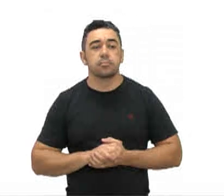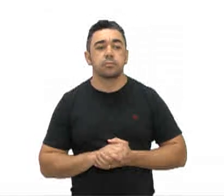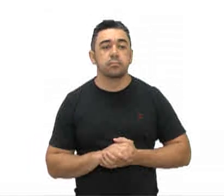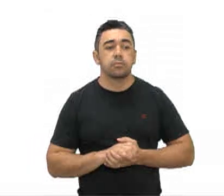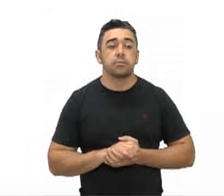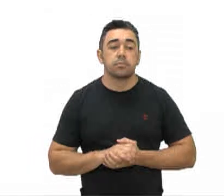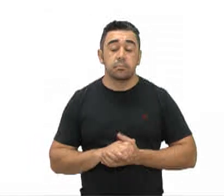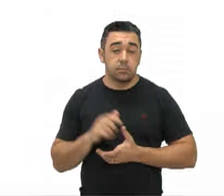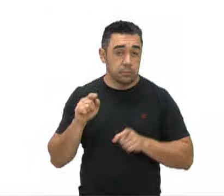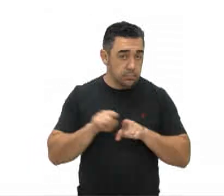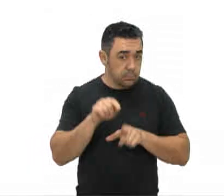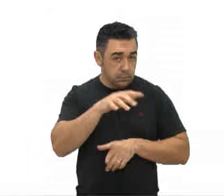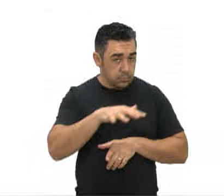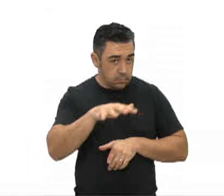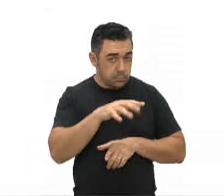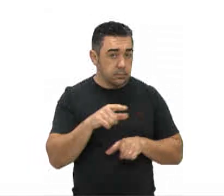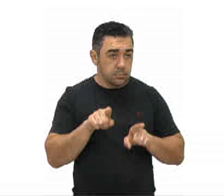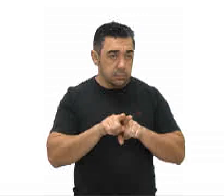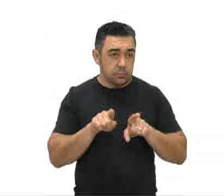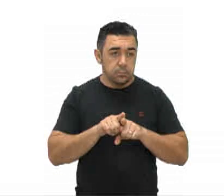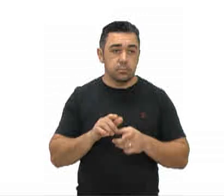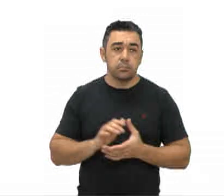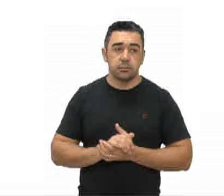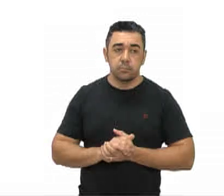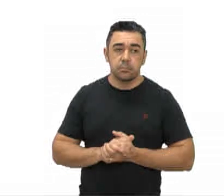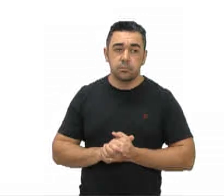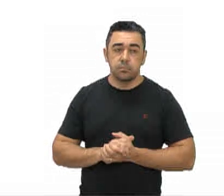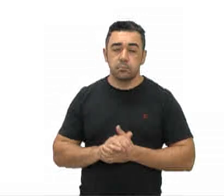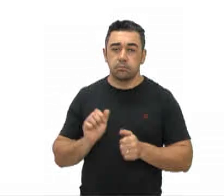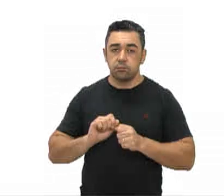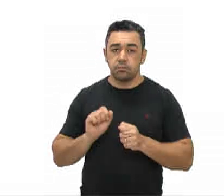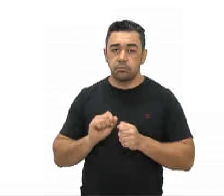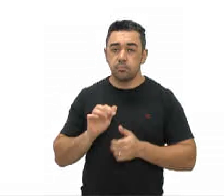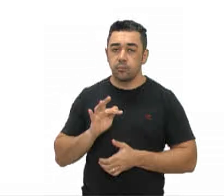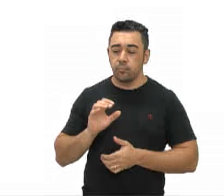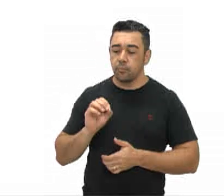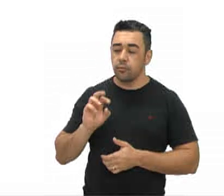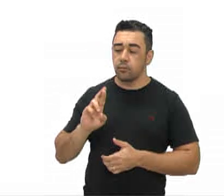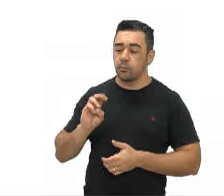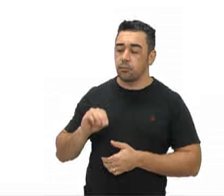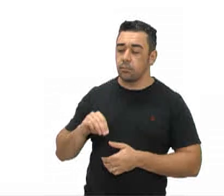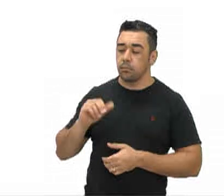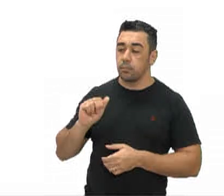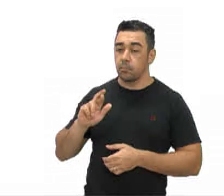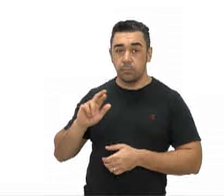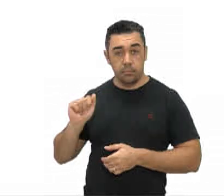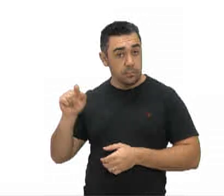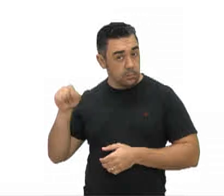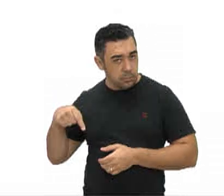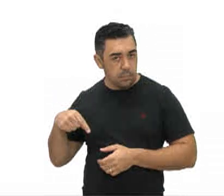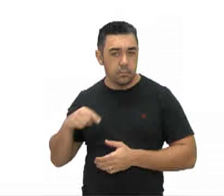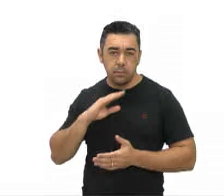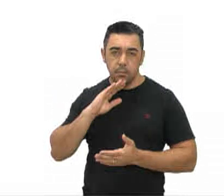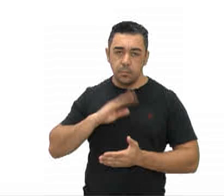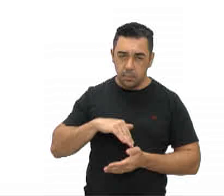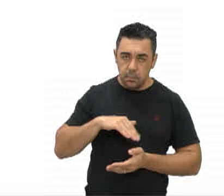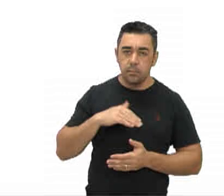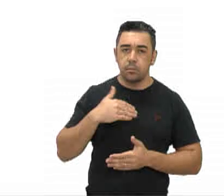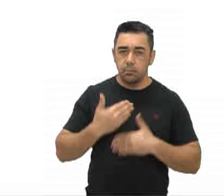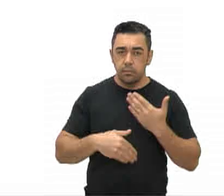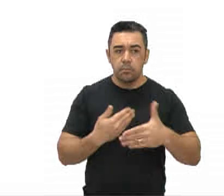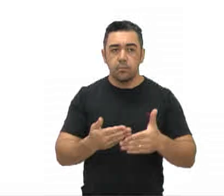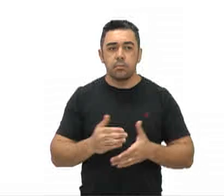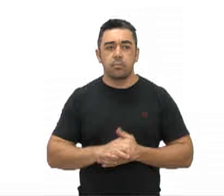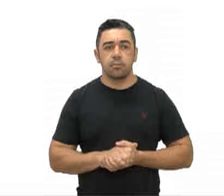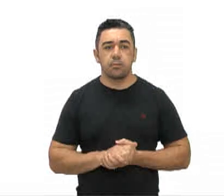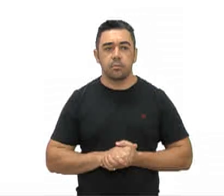nessa mesma área interior se formará por la tarde nubosidade de evolução, ou seja, vai evoluir,